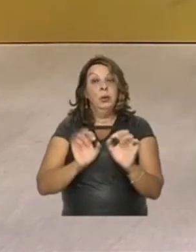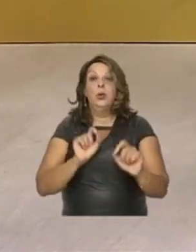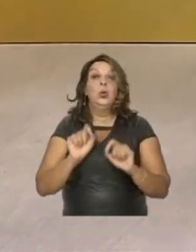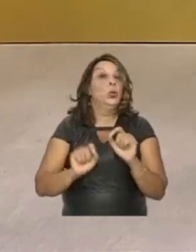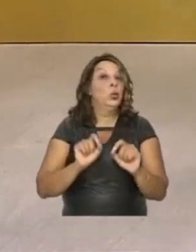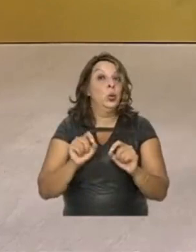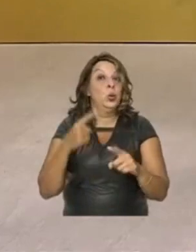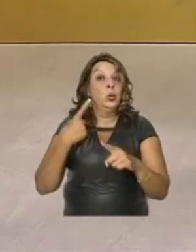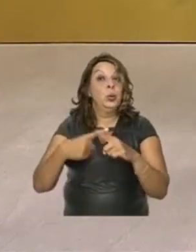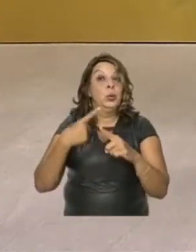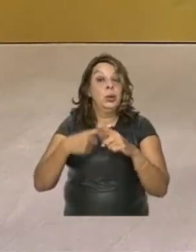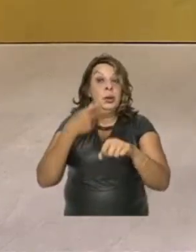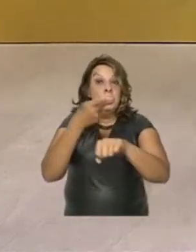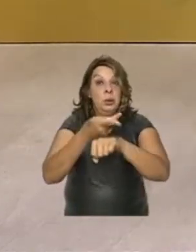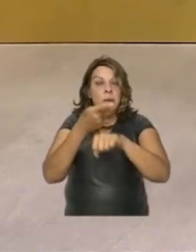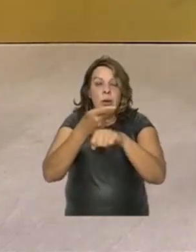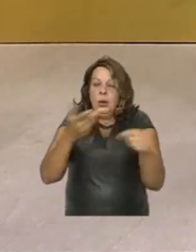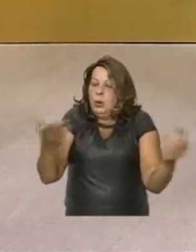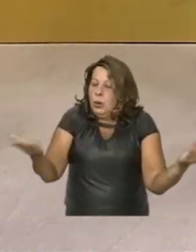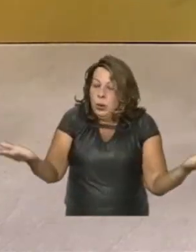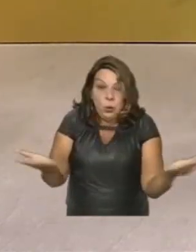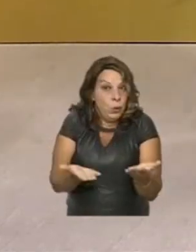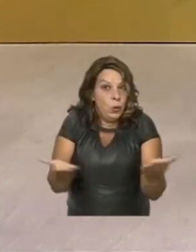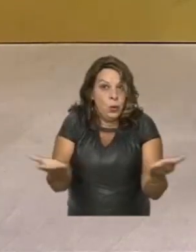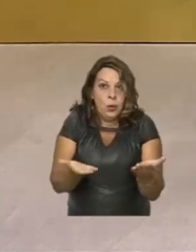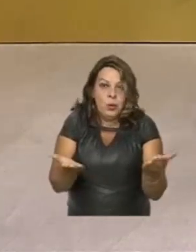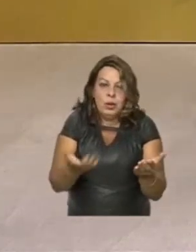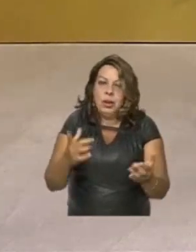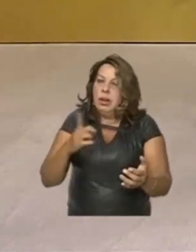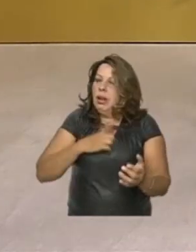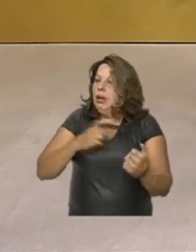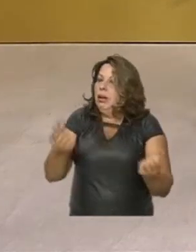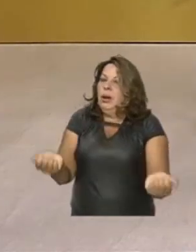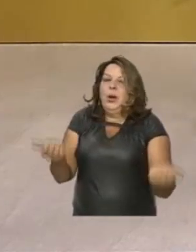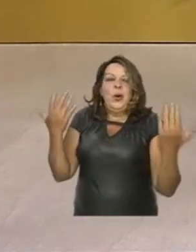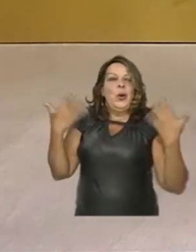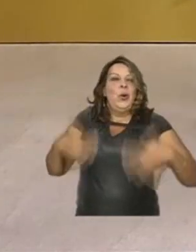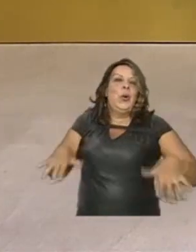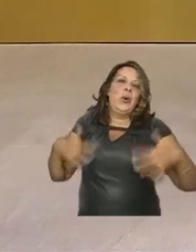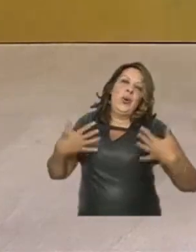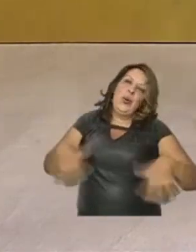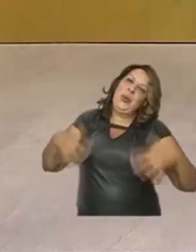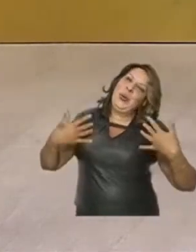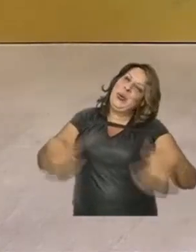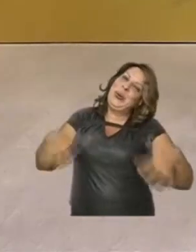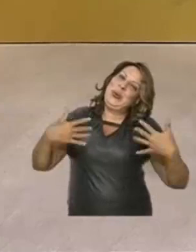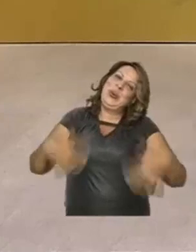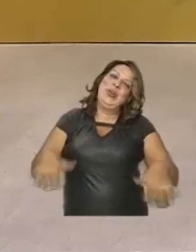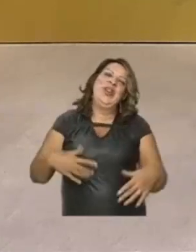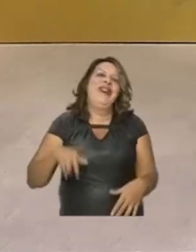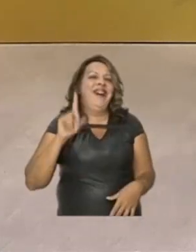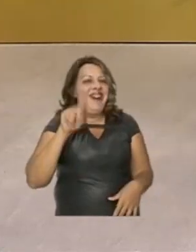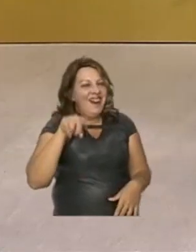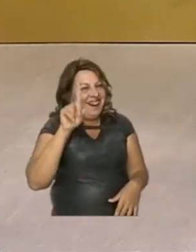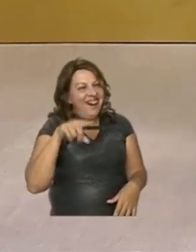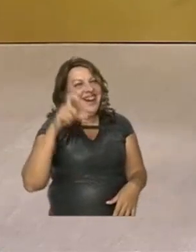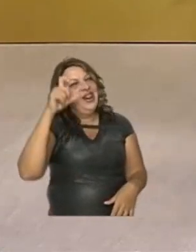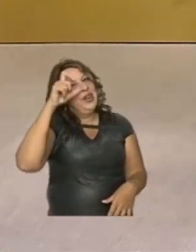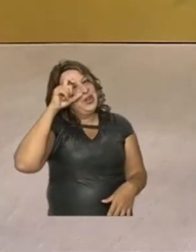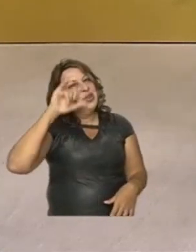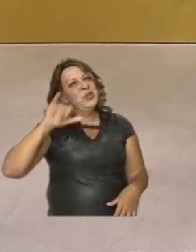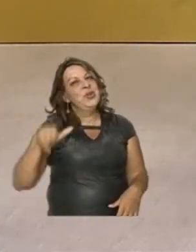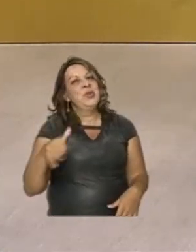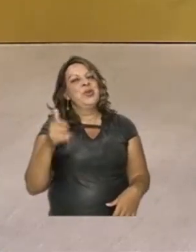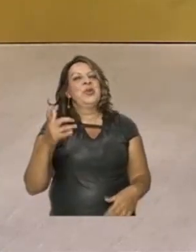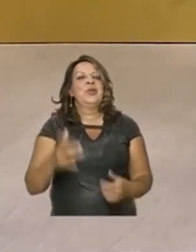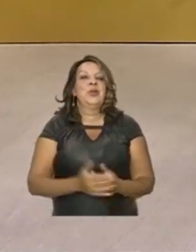a premiação de hoje está simplesmente espetacular, Jaque. É isso aí, Júnior. Vamos começar